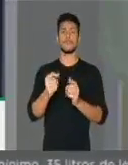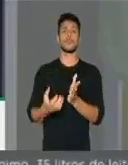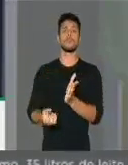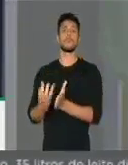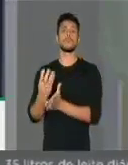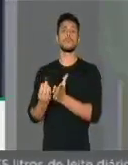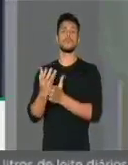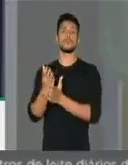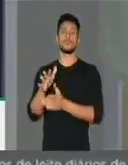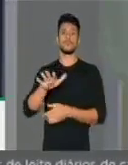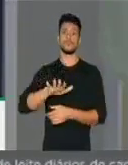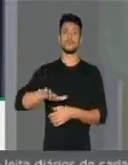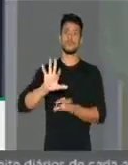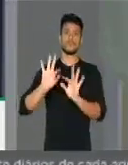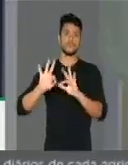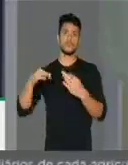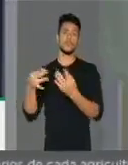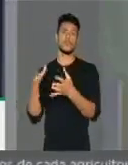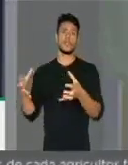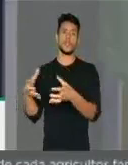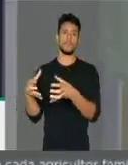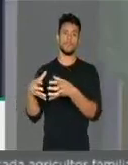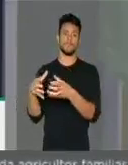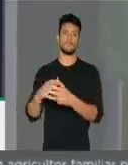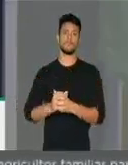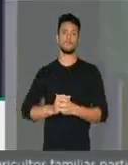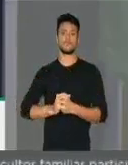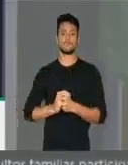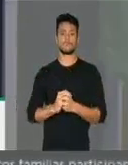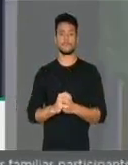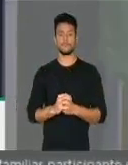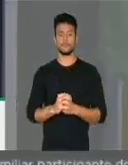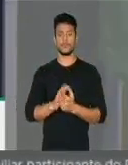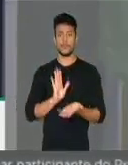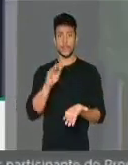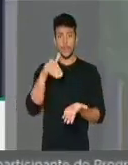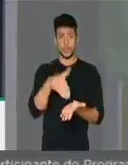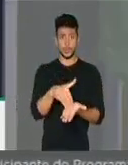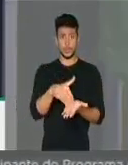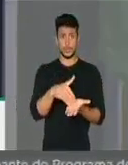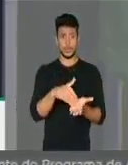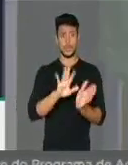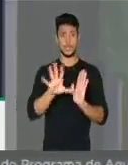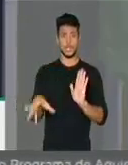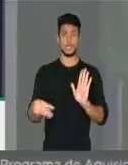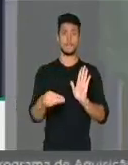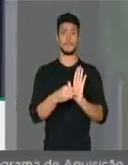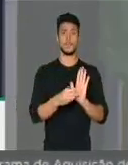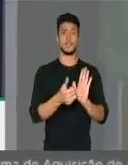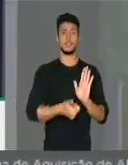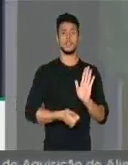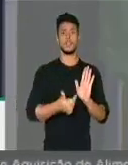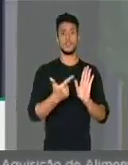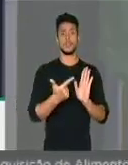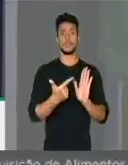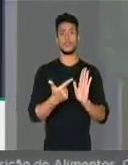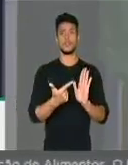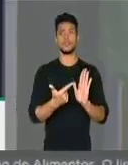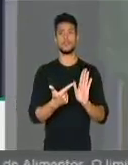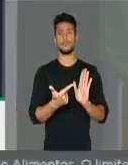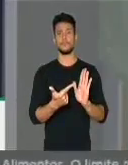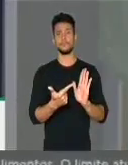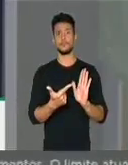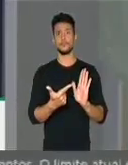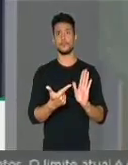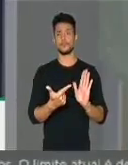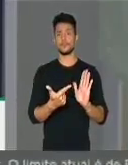de biodiesel de pequeno porte. E a última emenda apresentada por este relator, a emenda